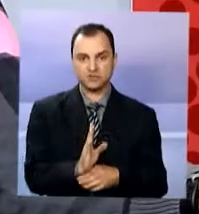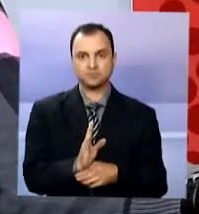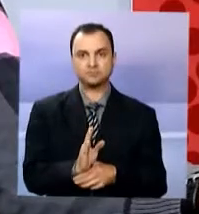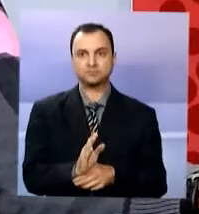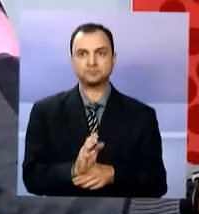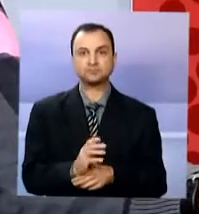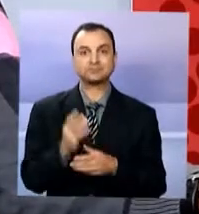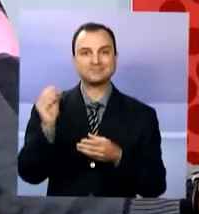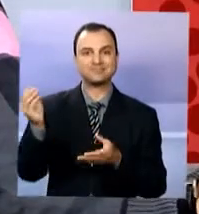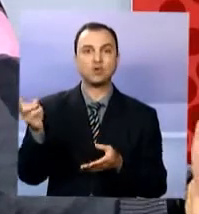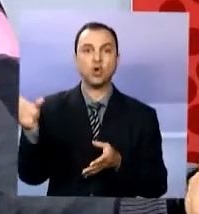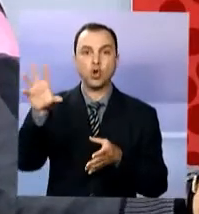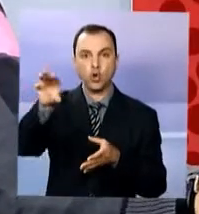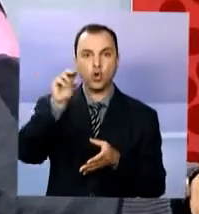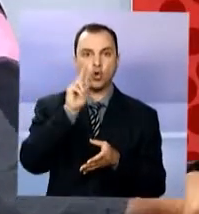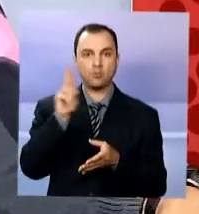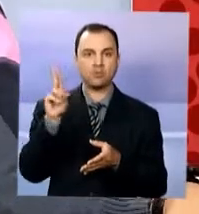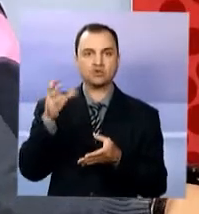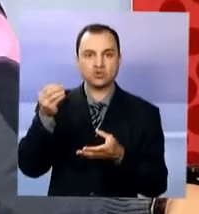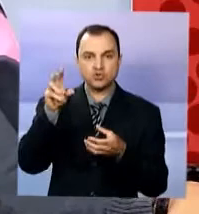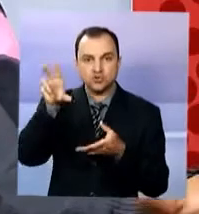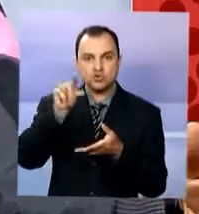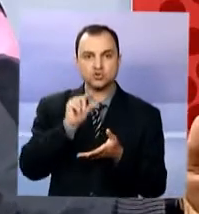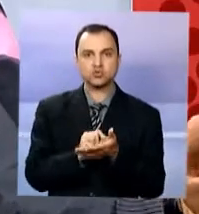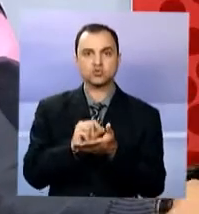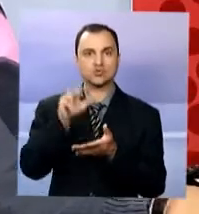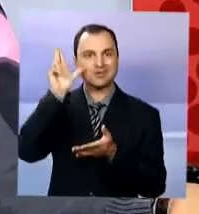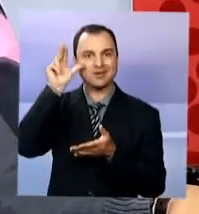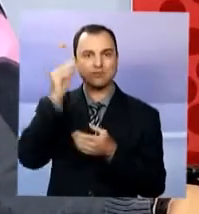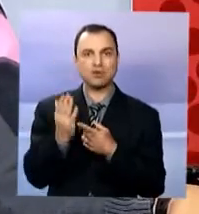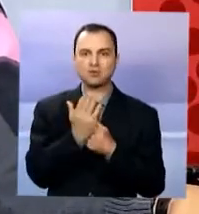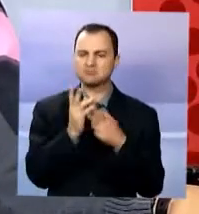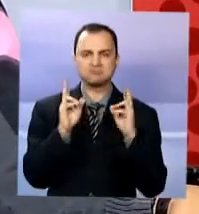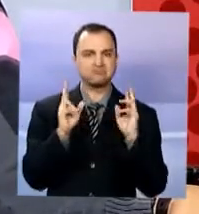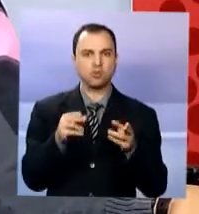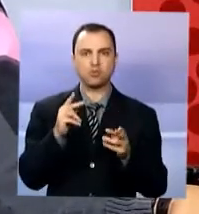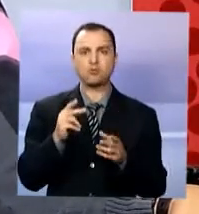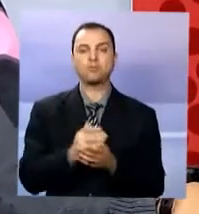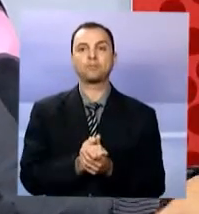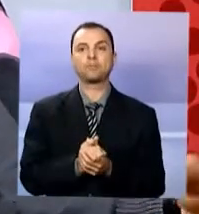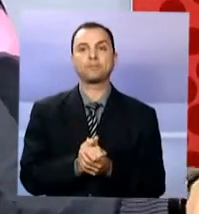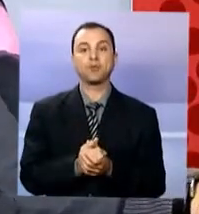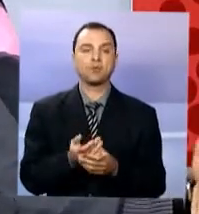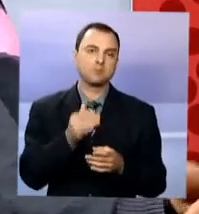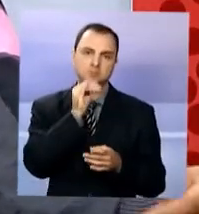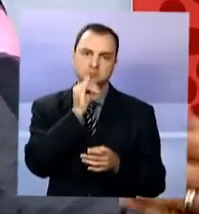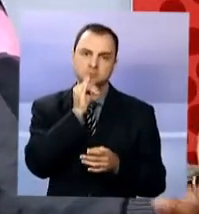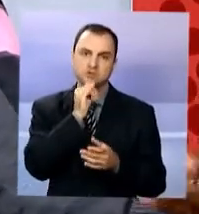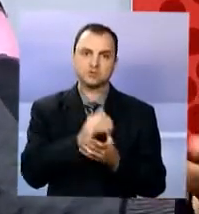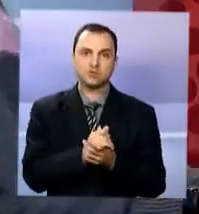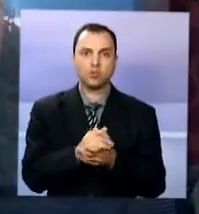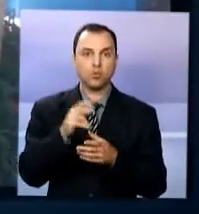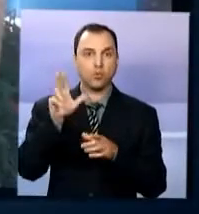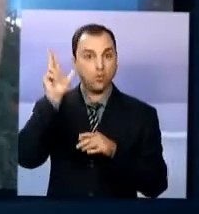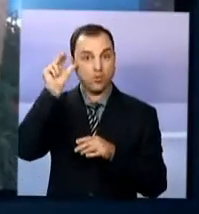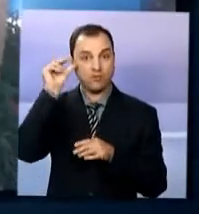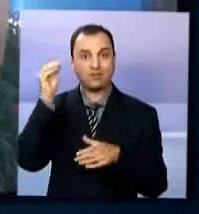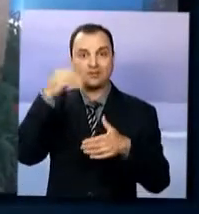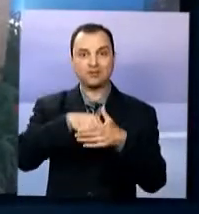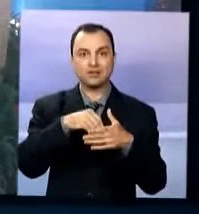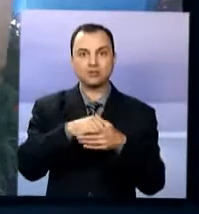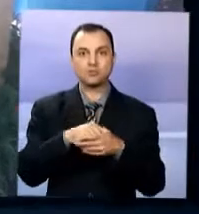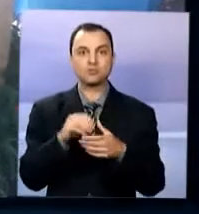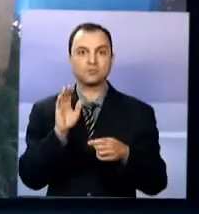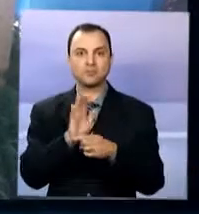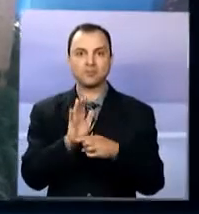adotou-se o nome de arco terapia que é a mesma coisa o cavalo a gente utiliza o cavalo dentro